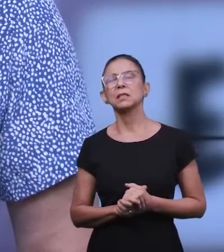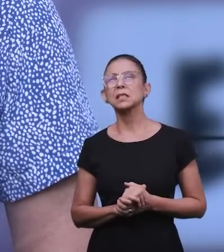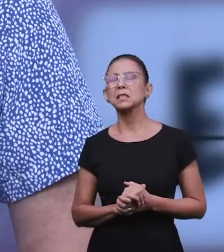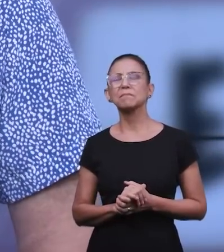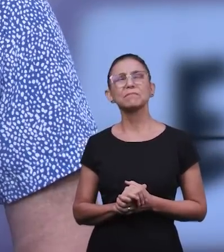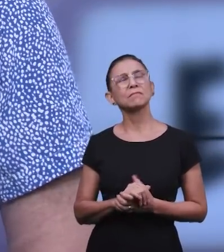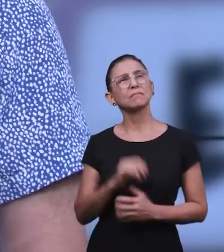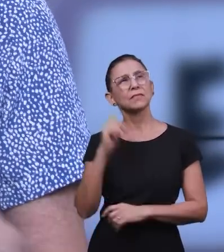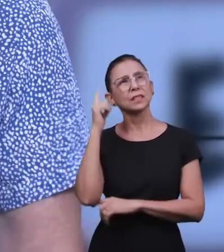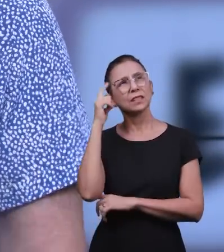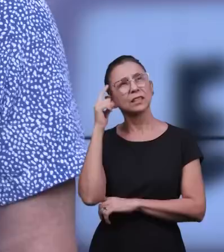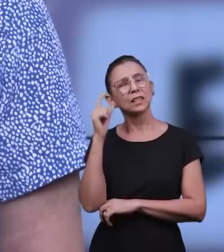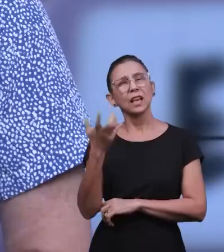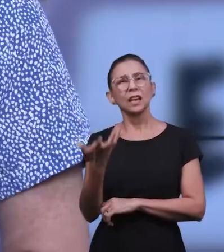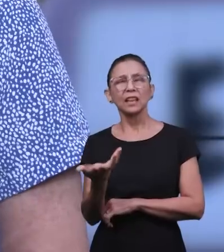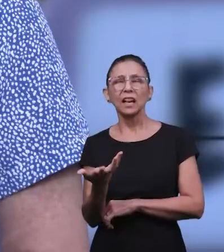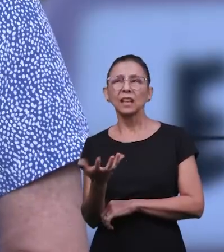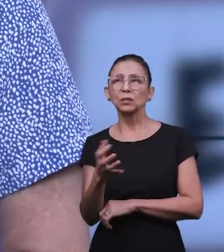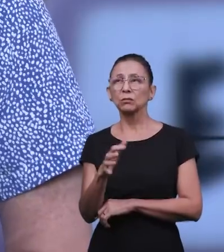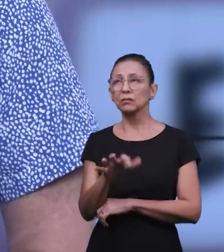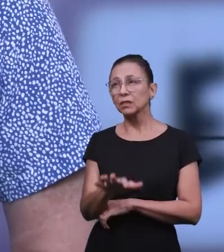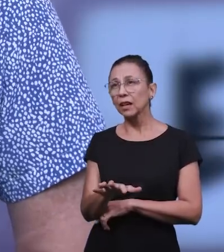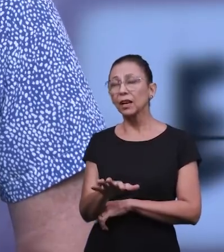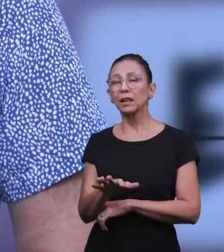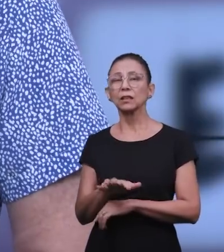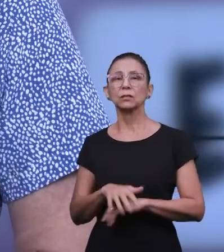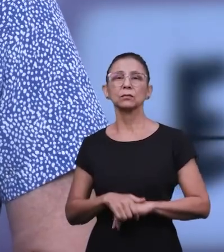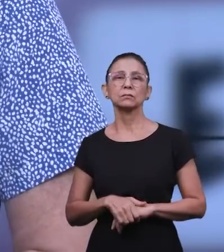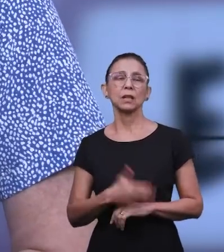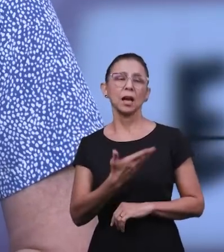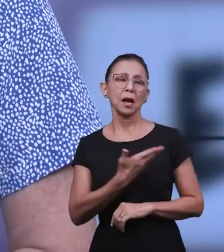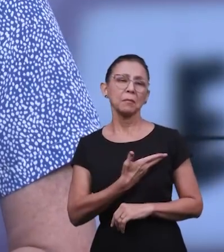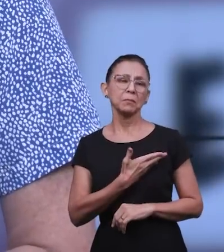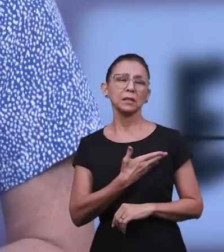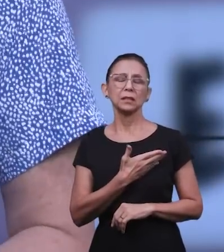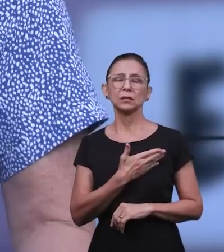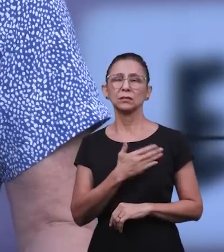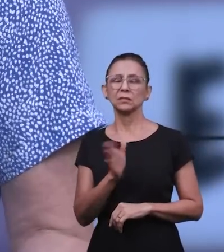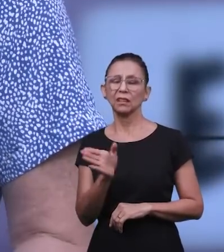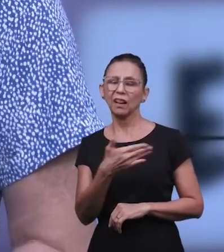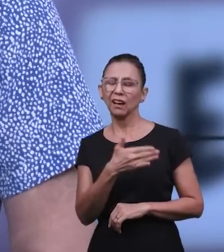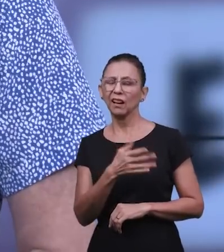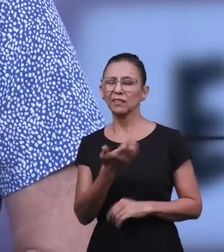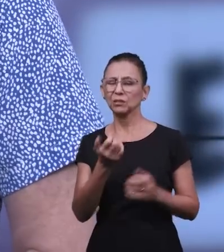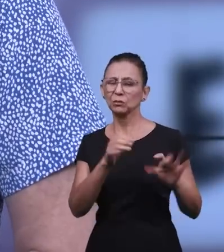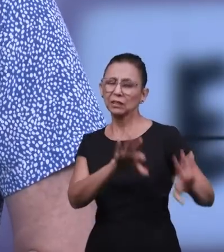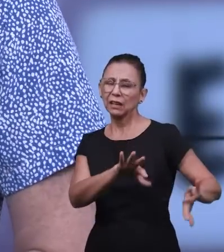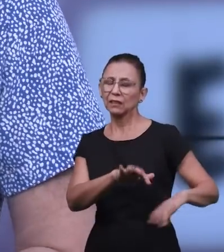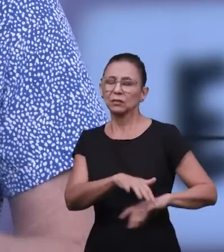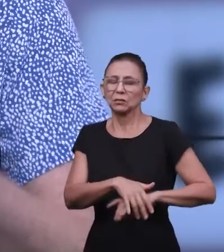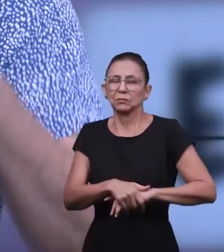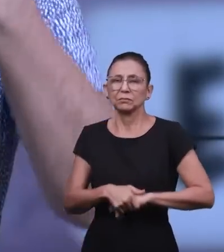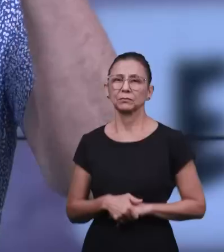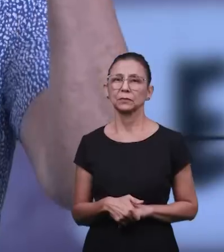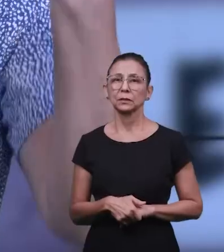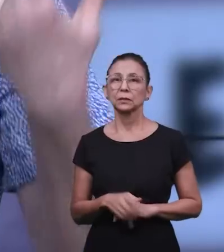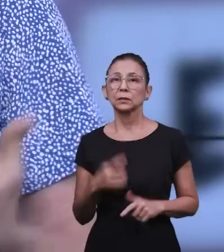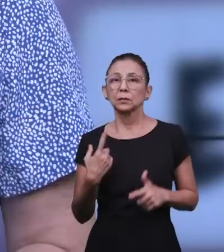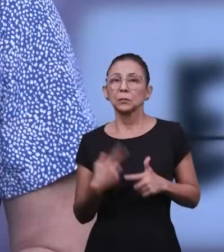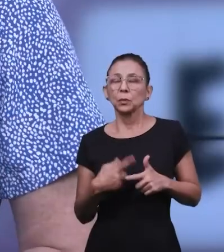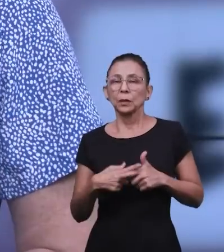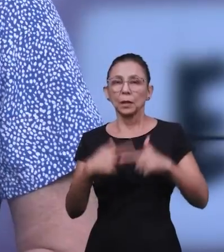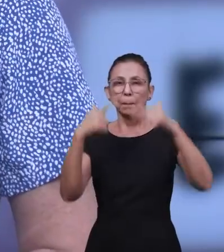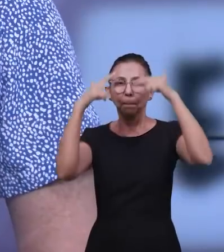suas escolhas, suas amizades, suas preferências. E por que agem assim? Porque sua